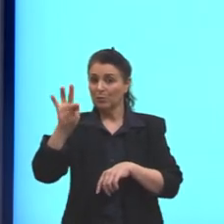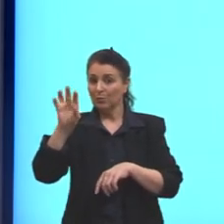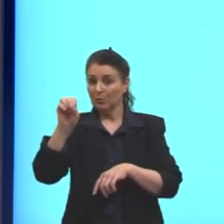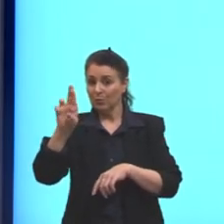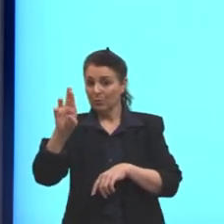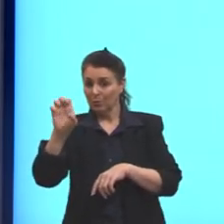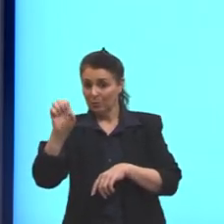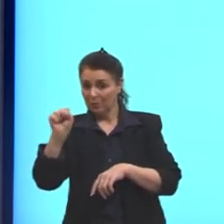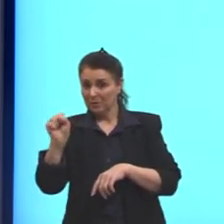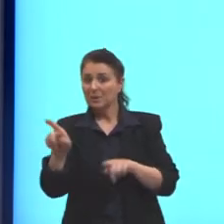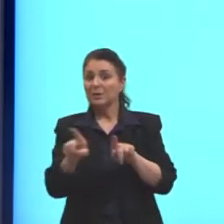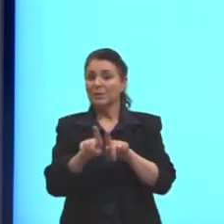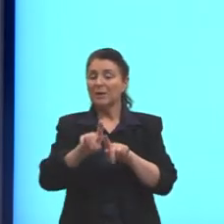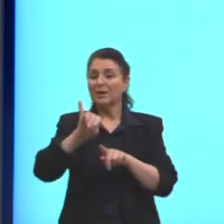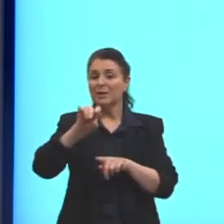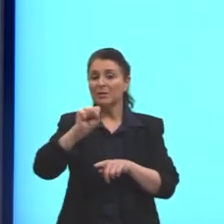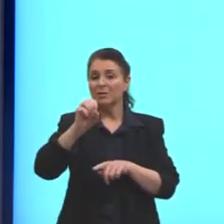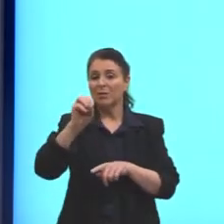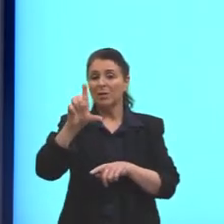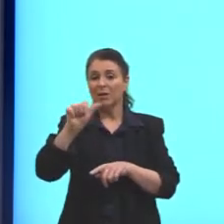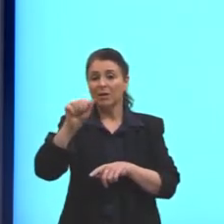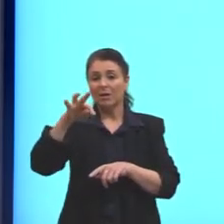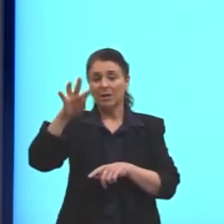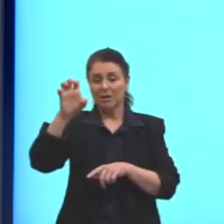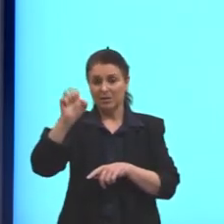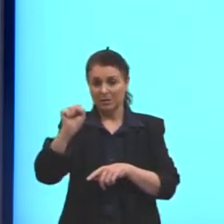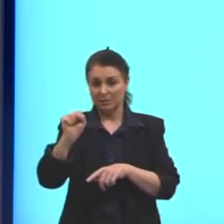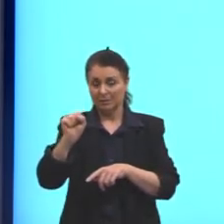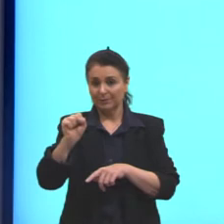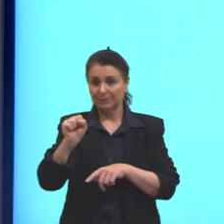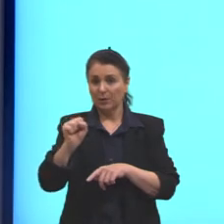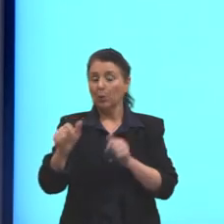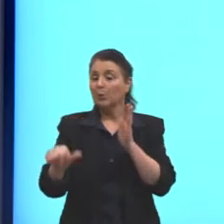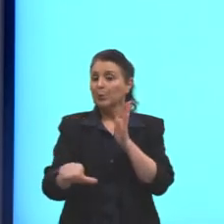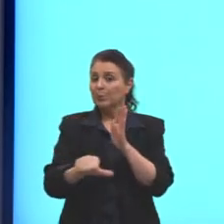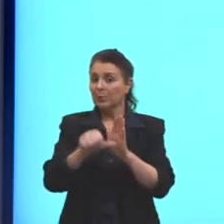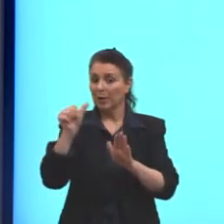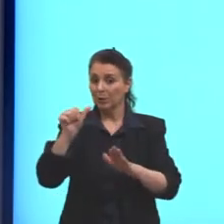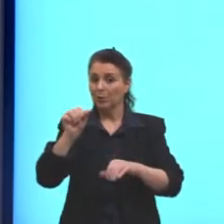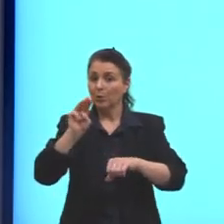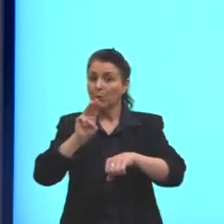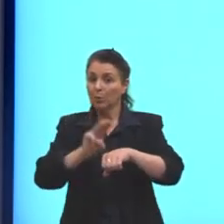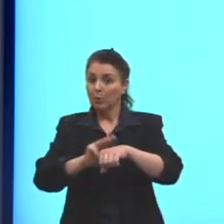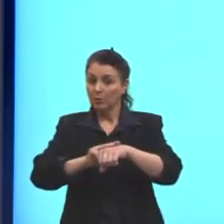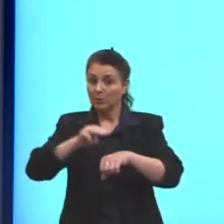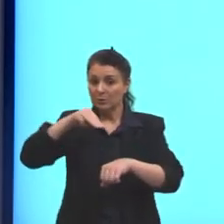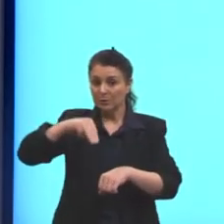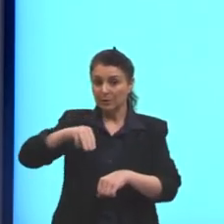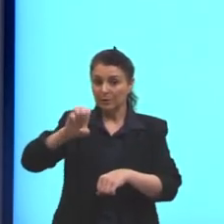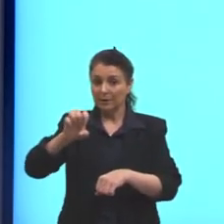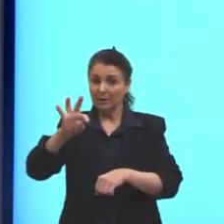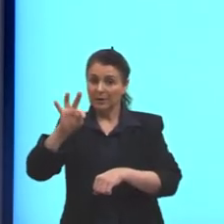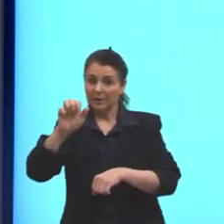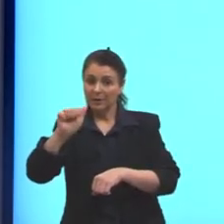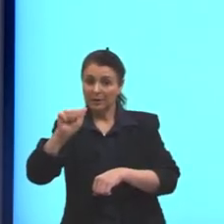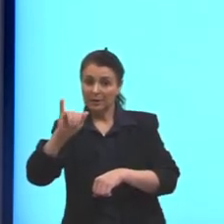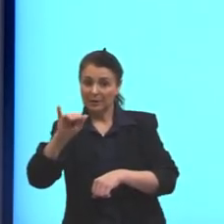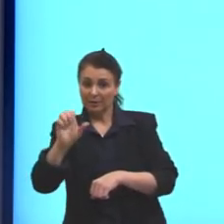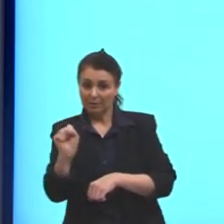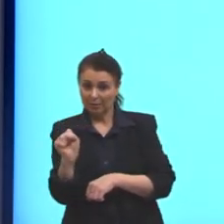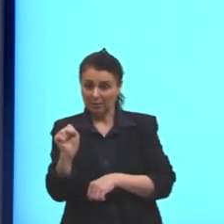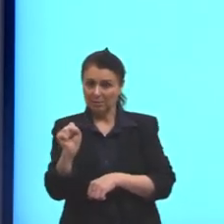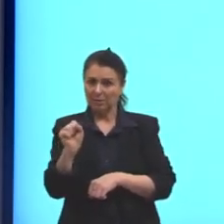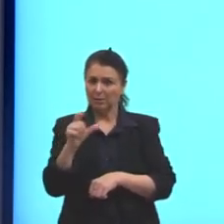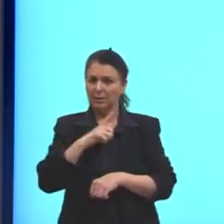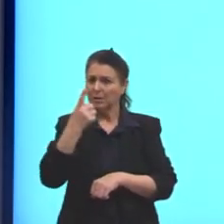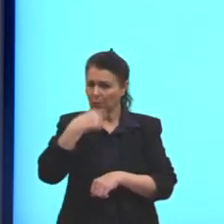então materiais Condutores geralmente são os metais geralmente Claro existem outros materiais que também